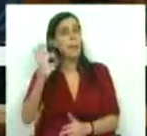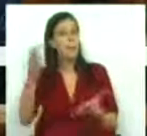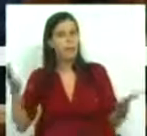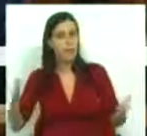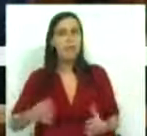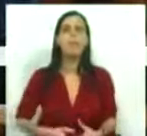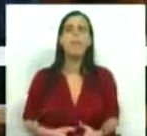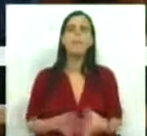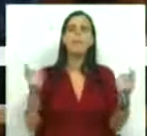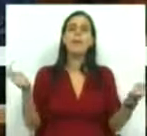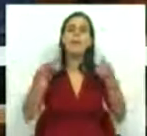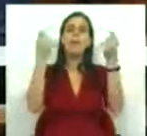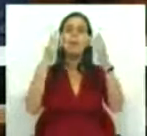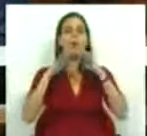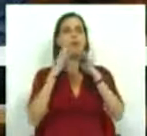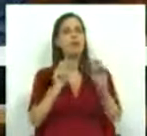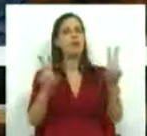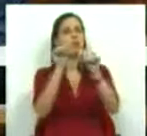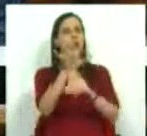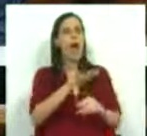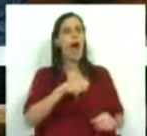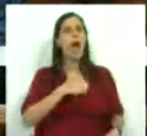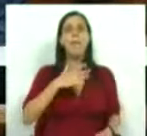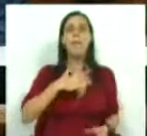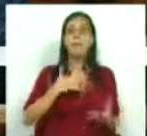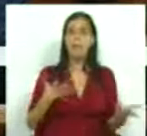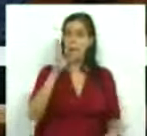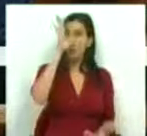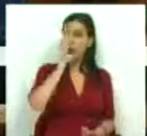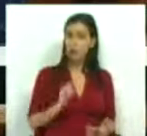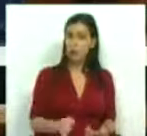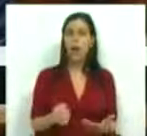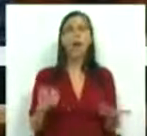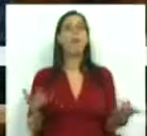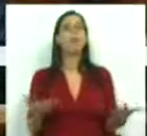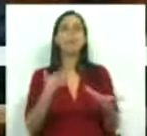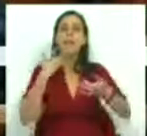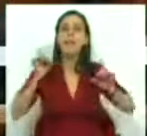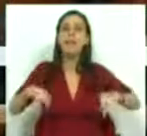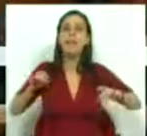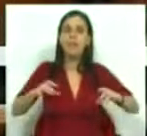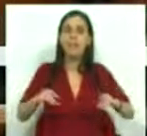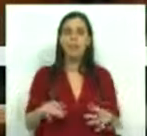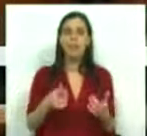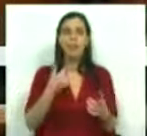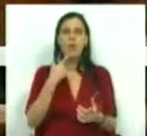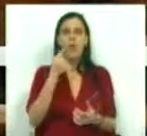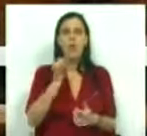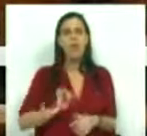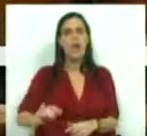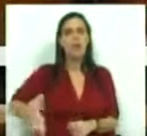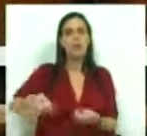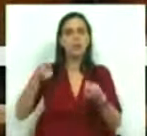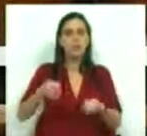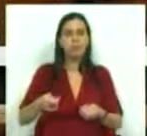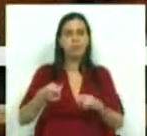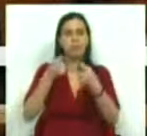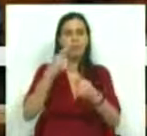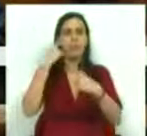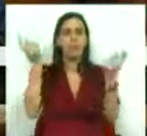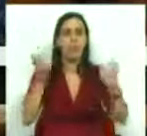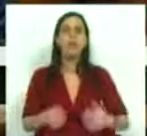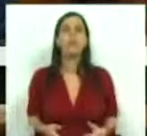necessária. Promove uma reestruturação do setor empresarial do Estado que evita o sorvedouro de dinheiro público em que se